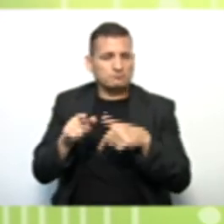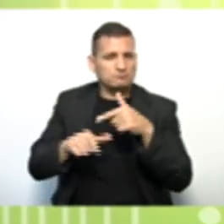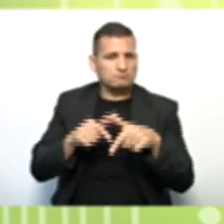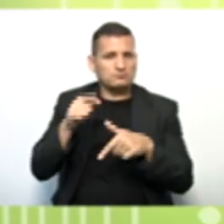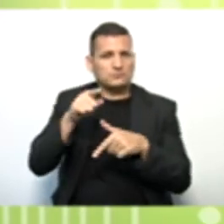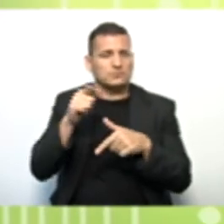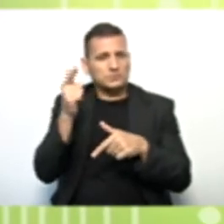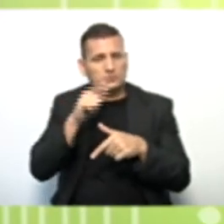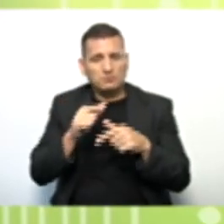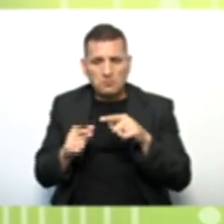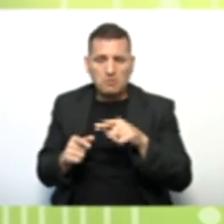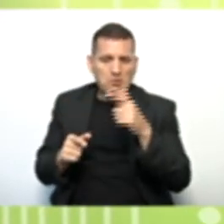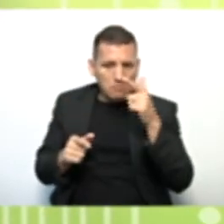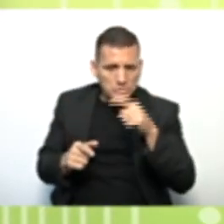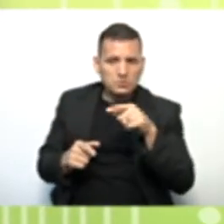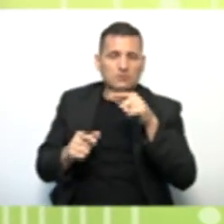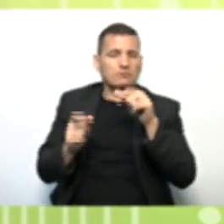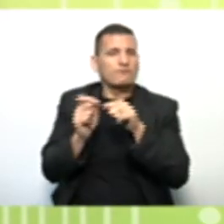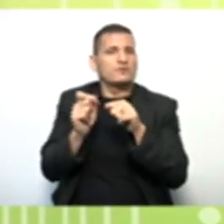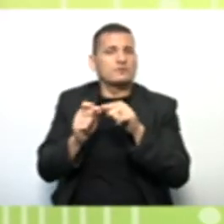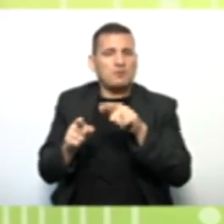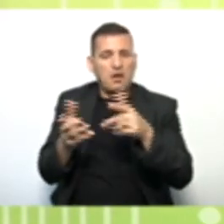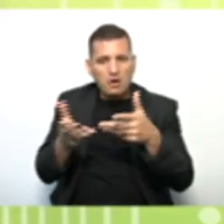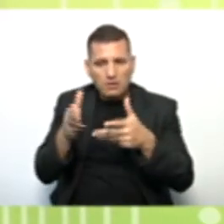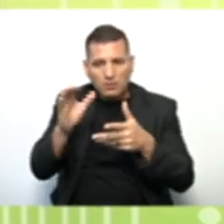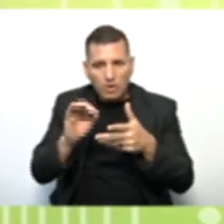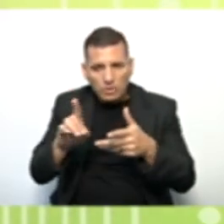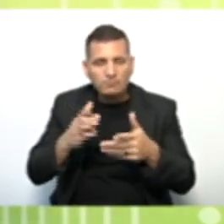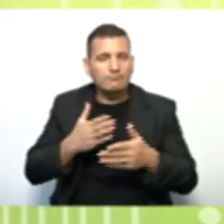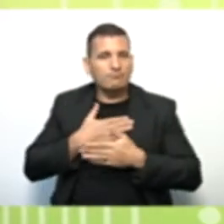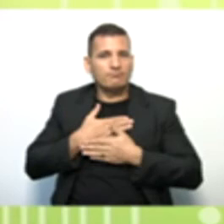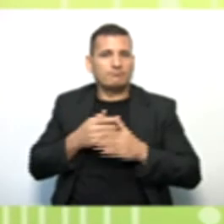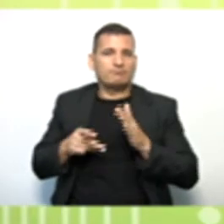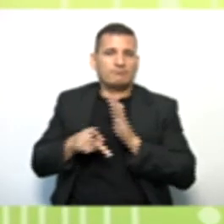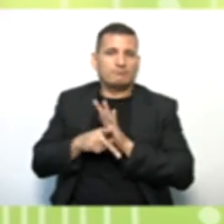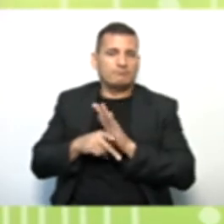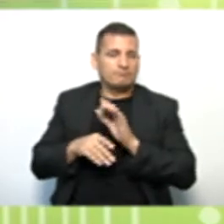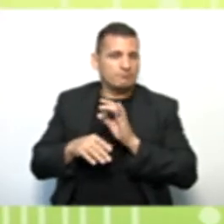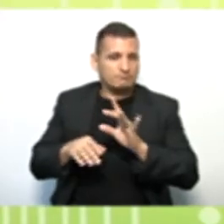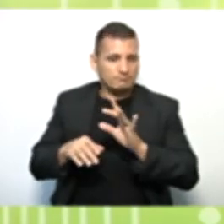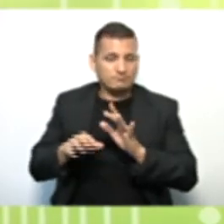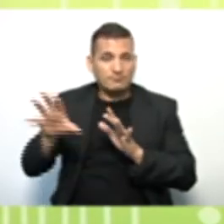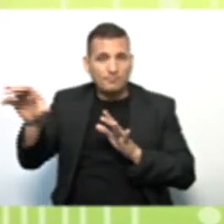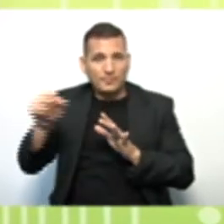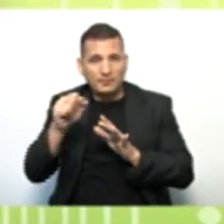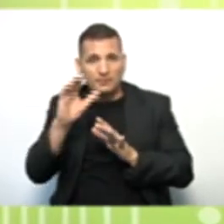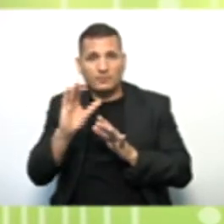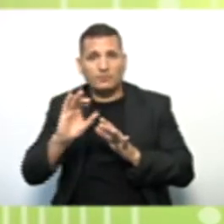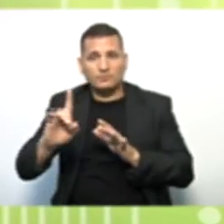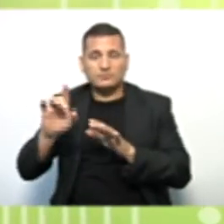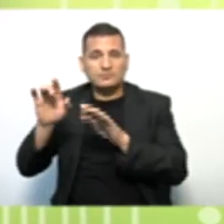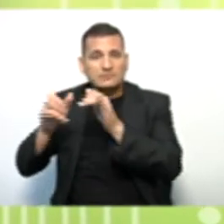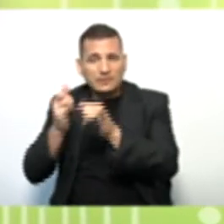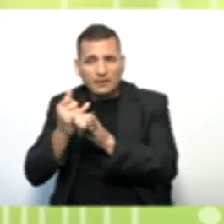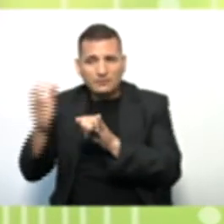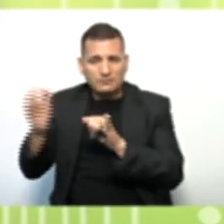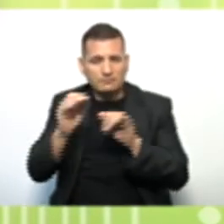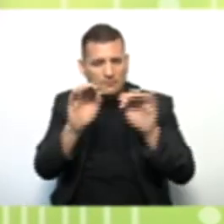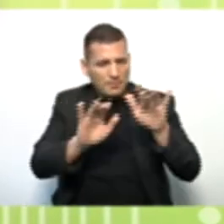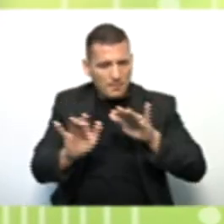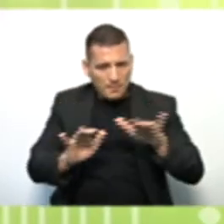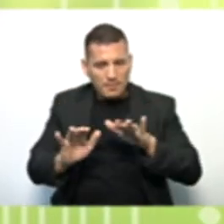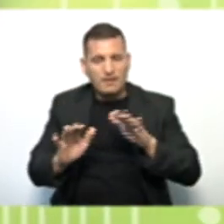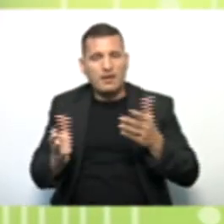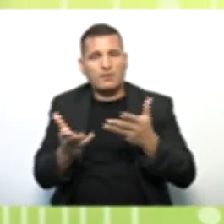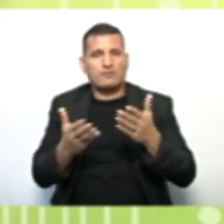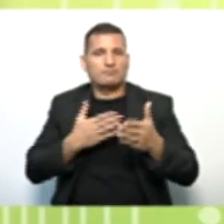você possa dizer, caramba, eu refiz o código, agora esse código é meu, né, professor? Agora funciona assim, né? Você pega um código na internet, você mexe, mas depois ele diz, é seu